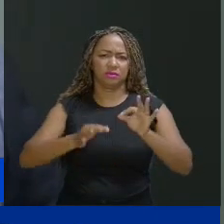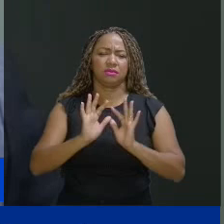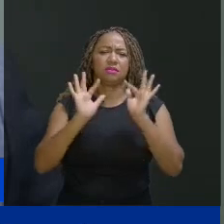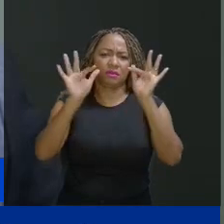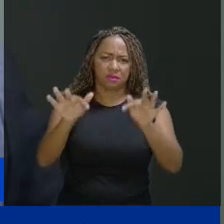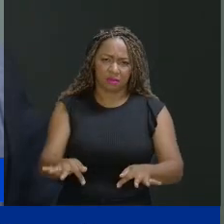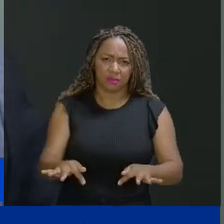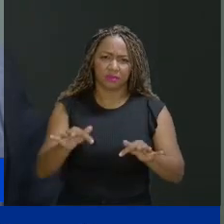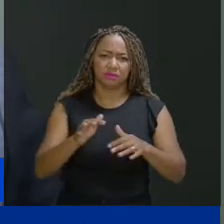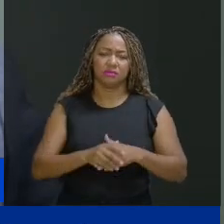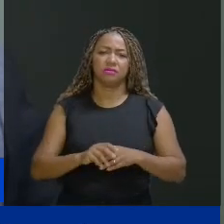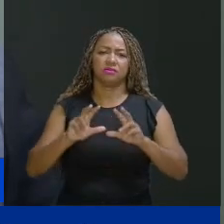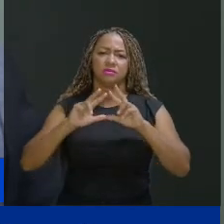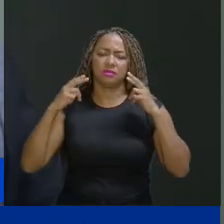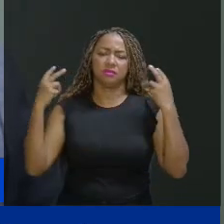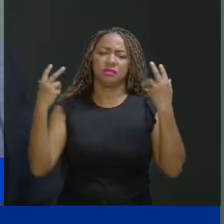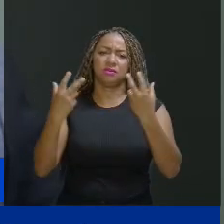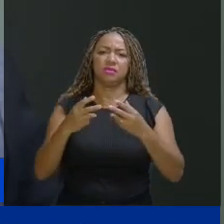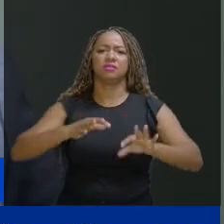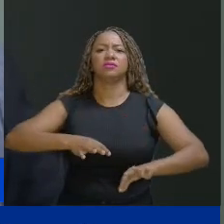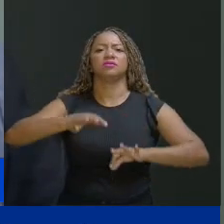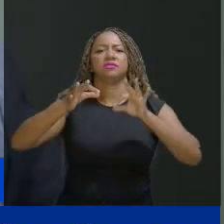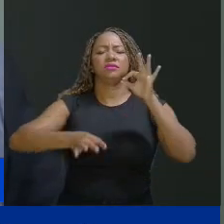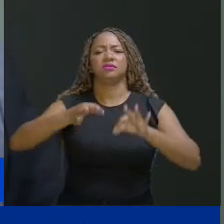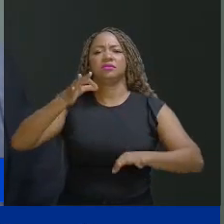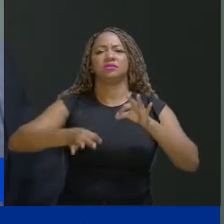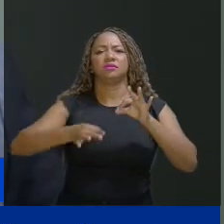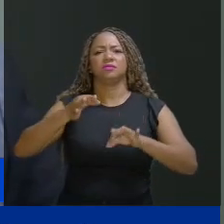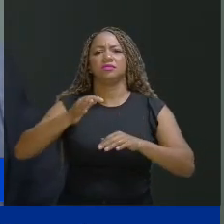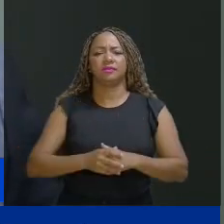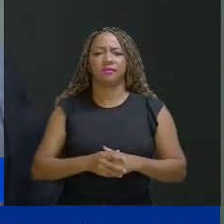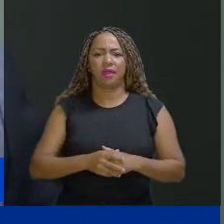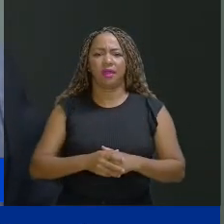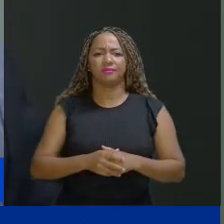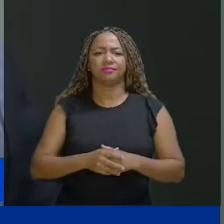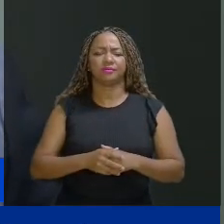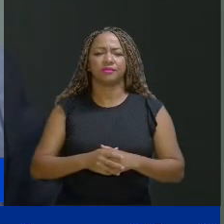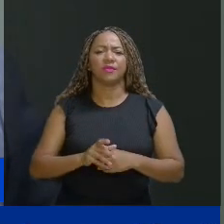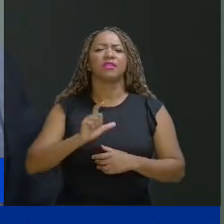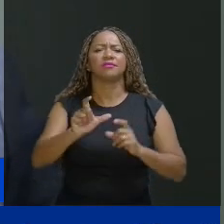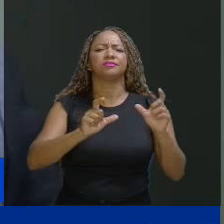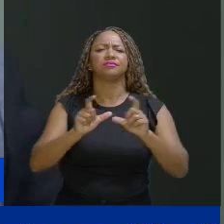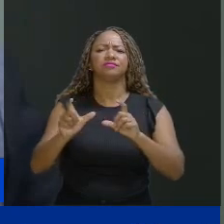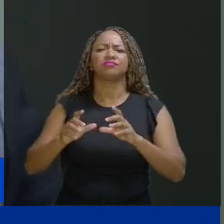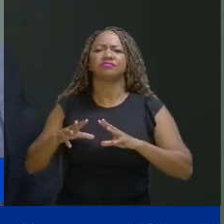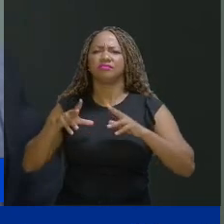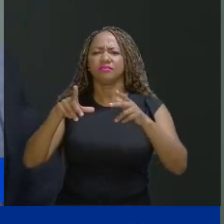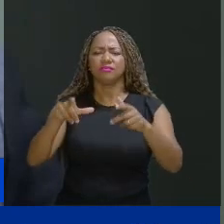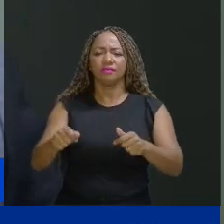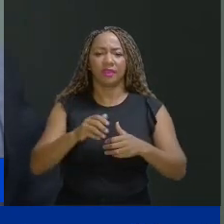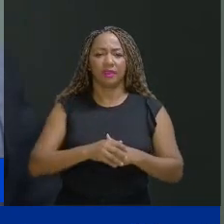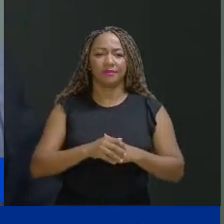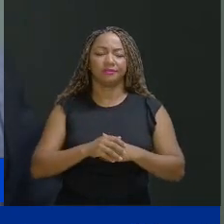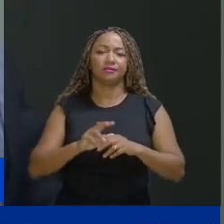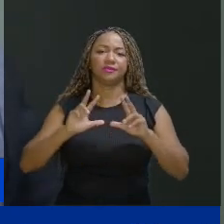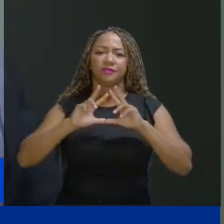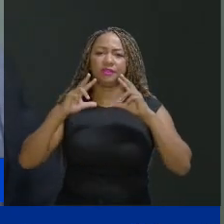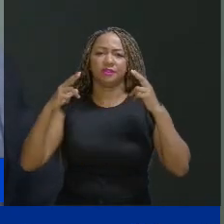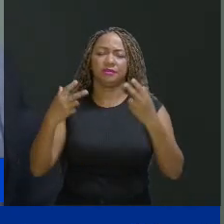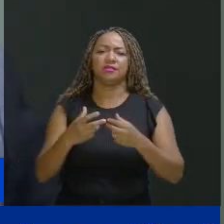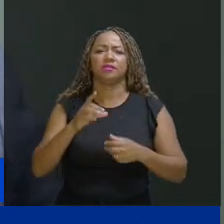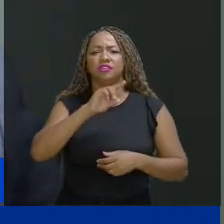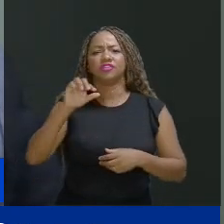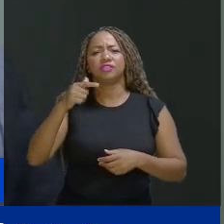declaro encerrada a sessão judiciária e, naturalmente, convidando a todos para a sessão do dia